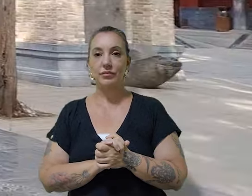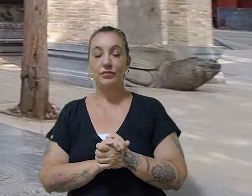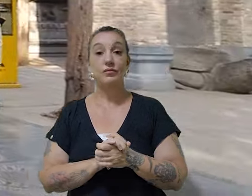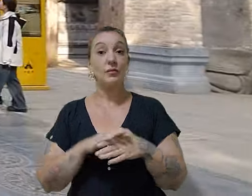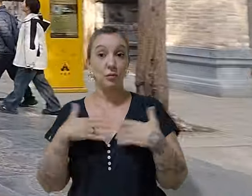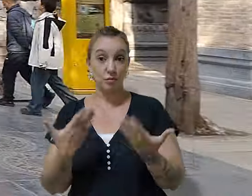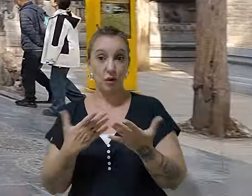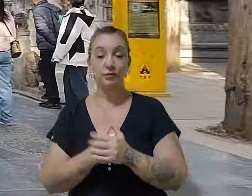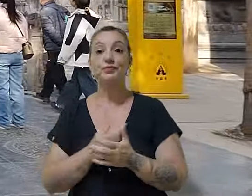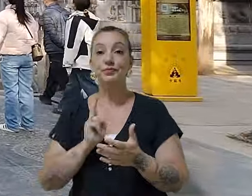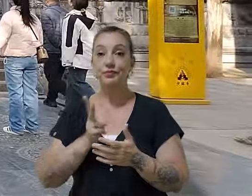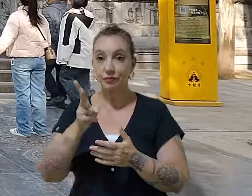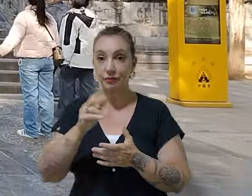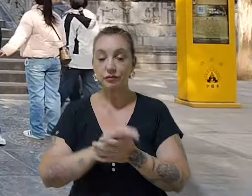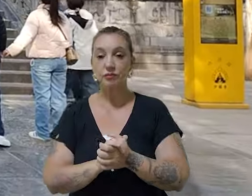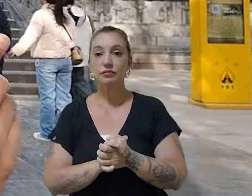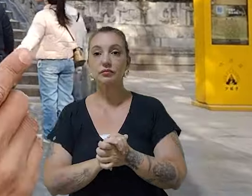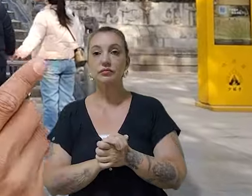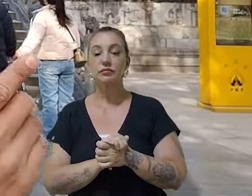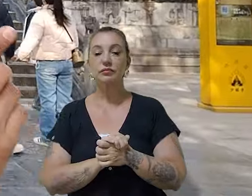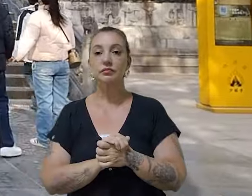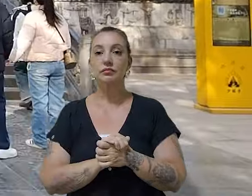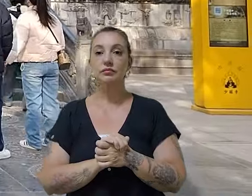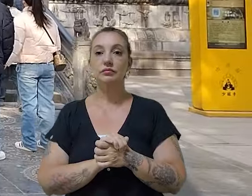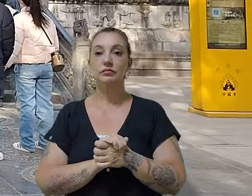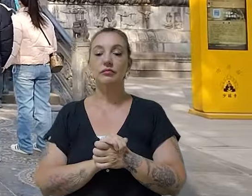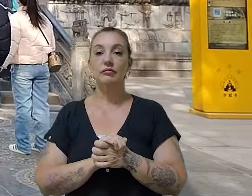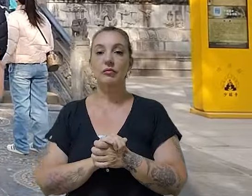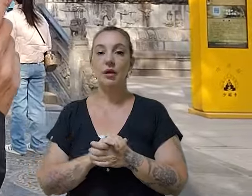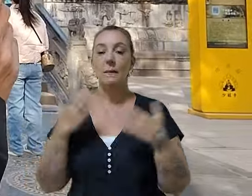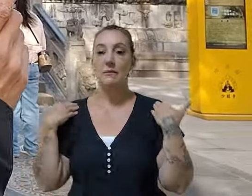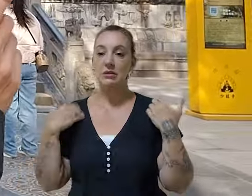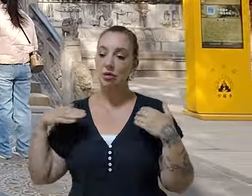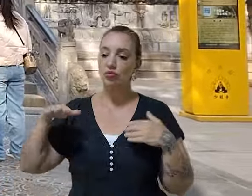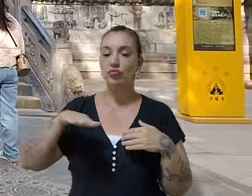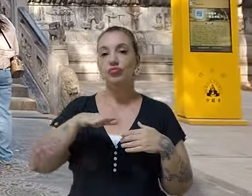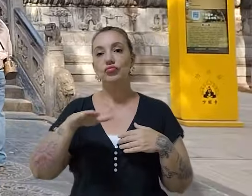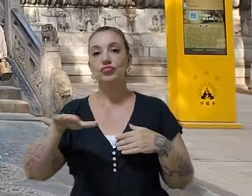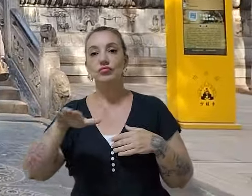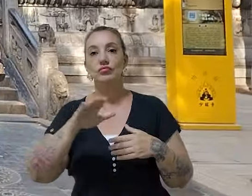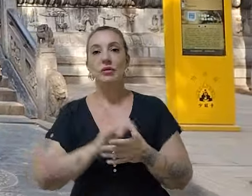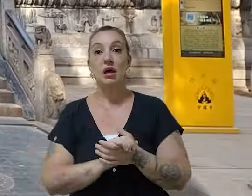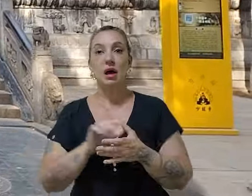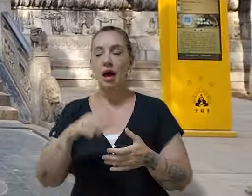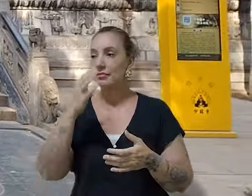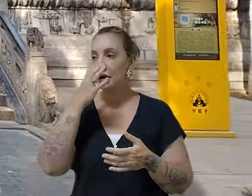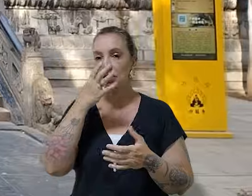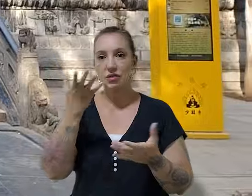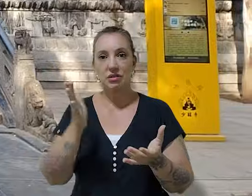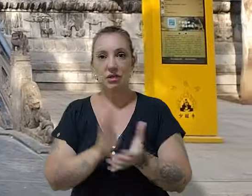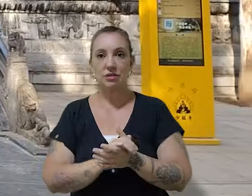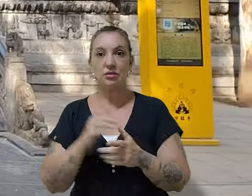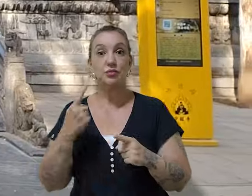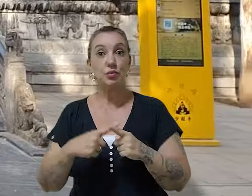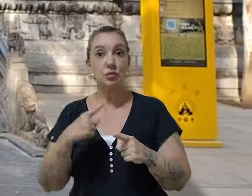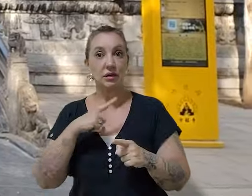Bom, seguindo aqui o nosso tour, é muito impressionante, assim, porque